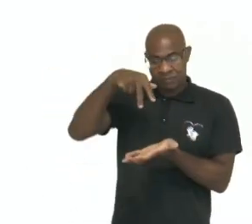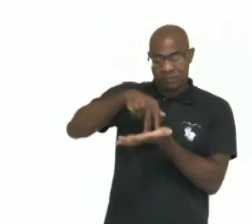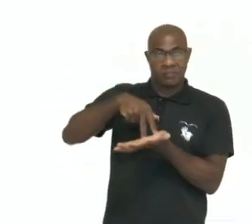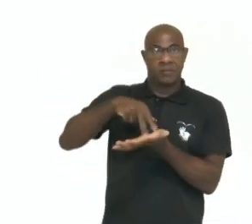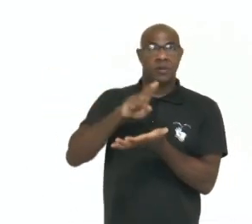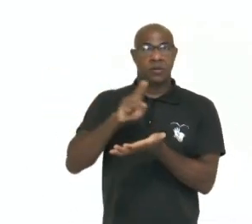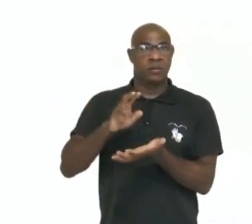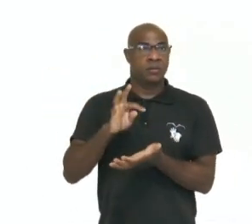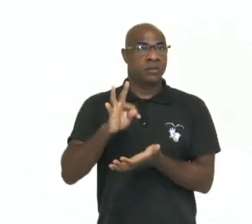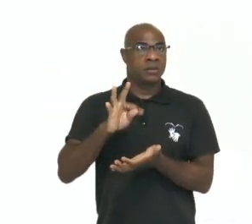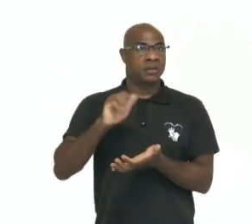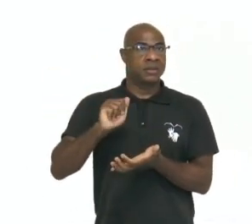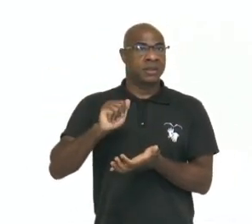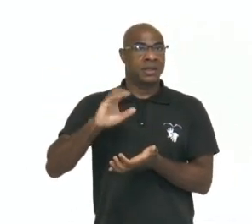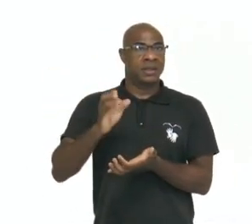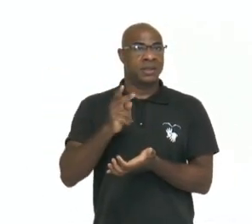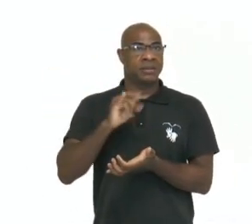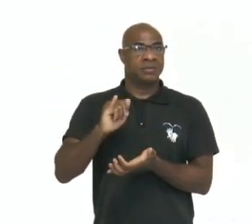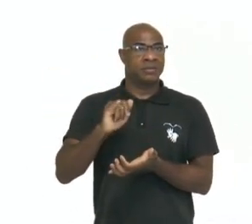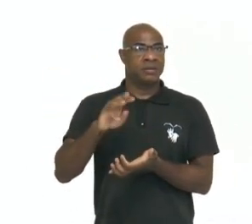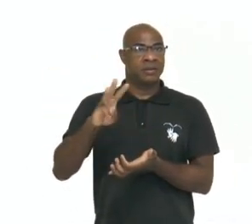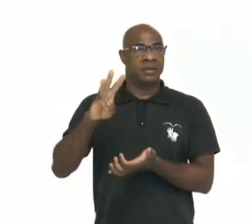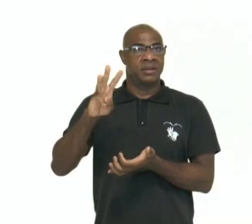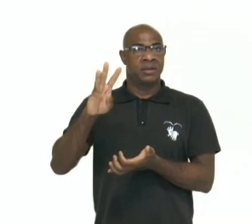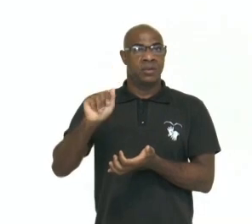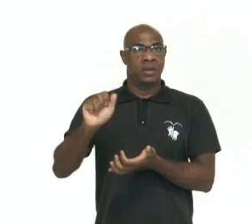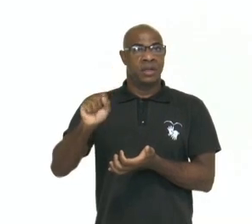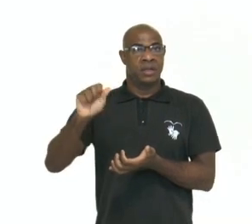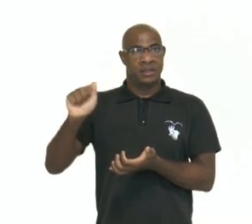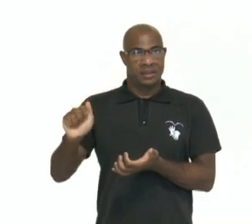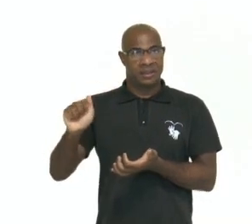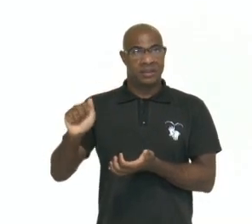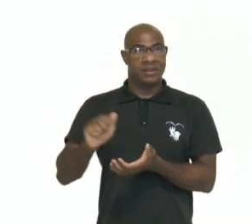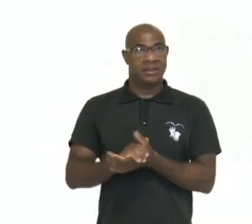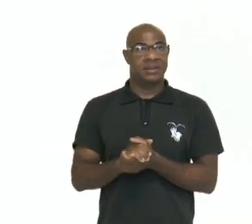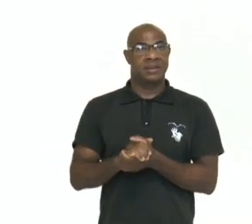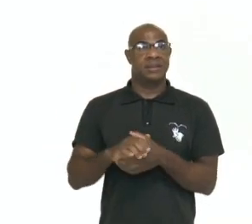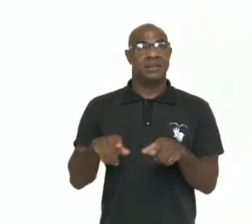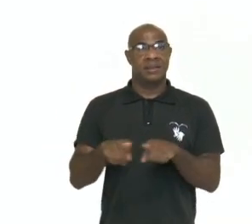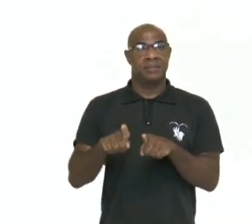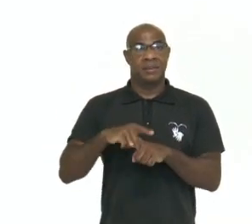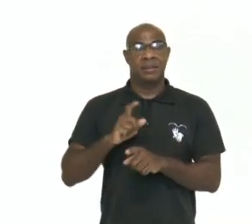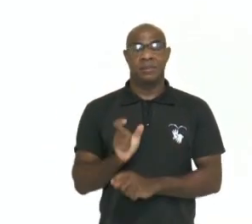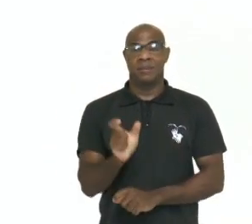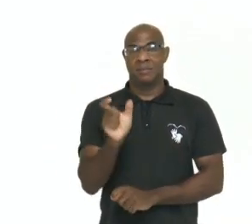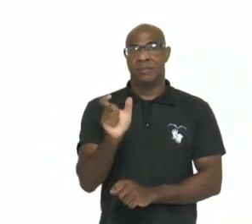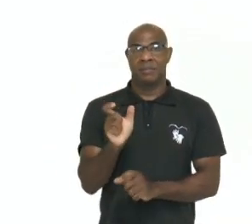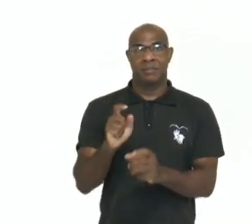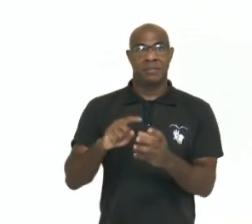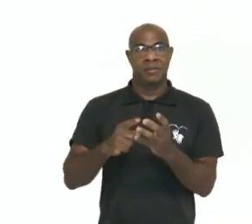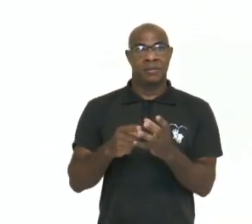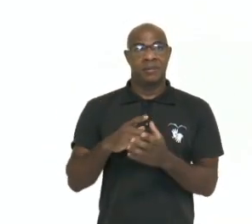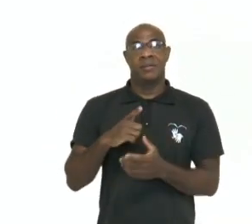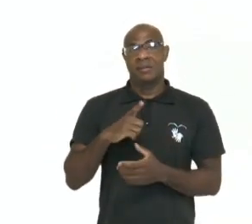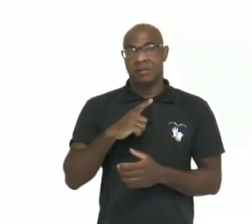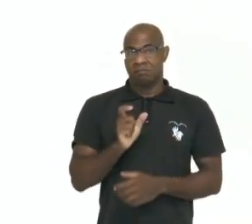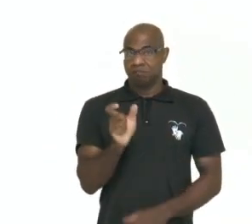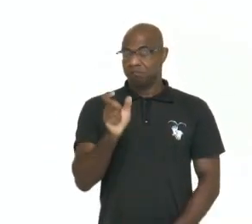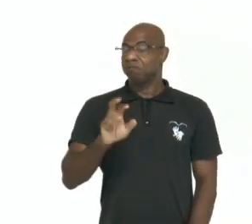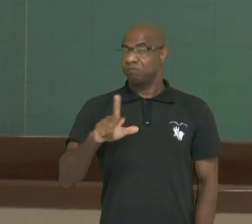Chi Vasa, como eu falei, só que ele também recebe uma pronúncia diferenciada. Então, para